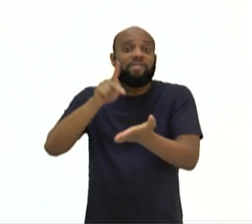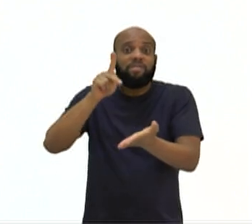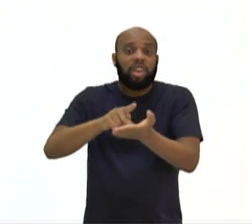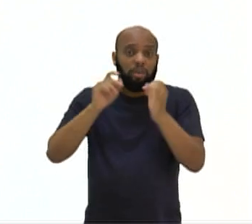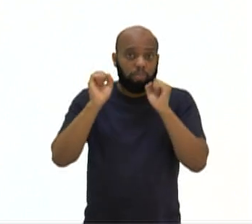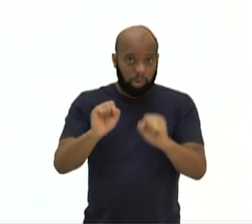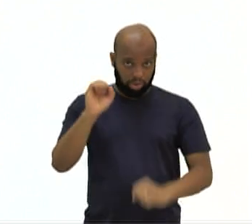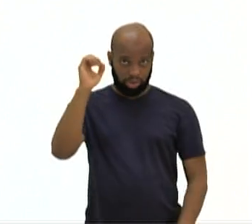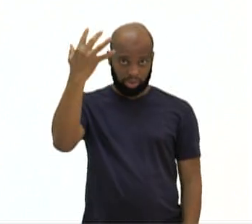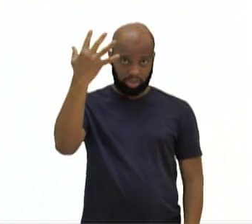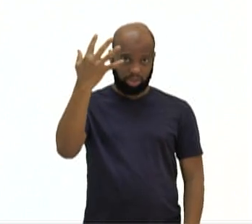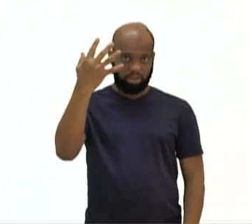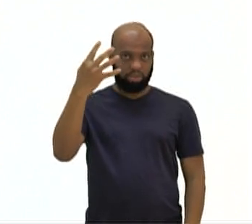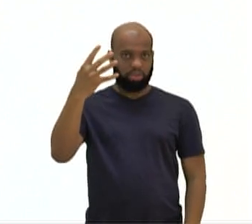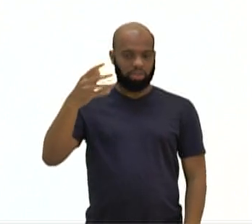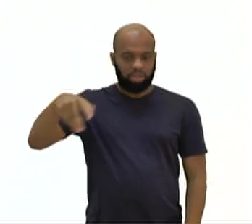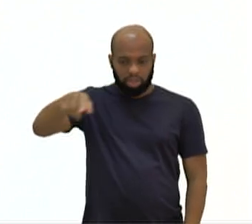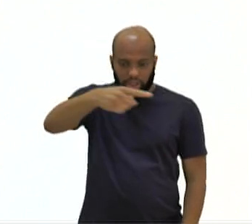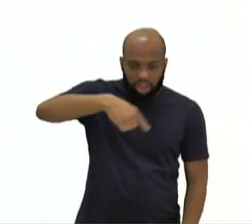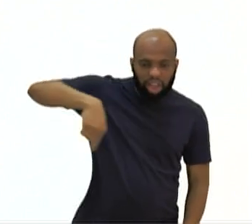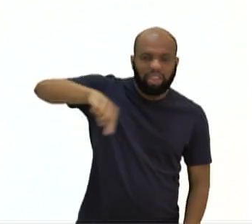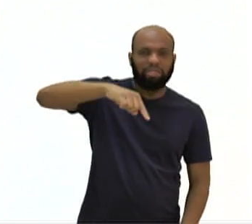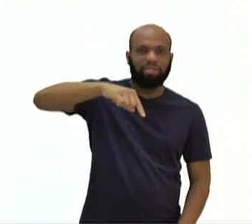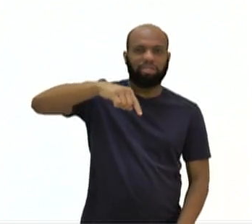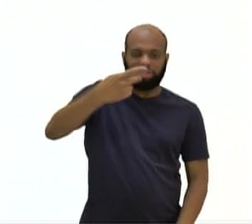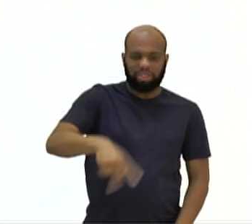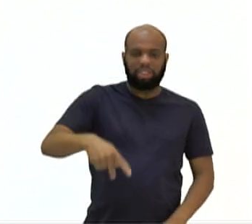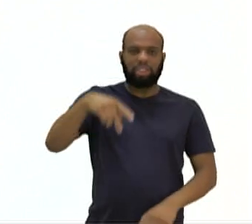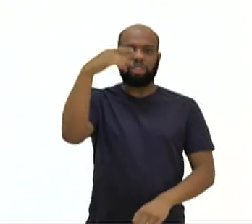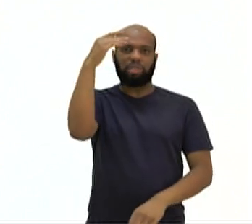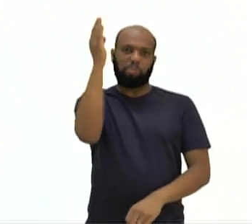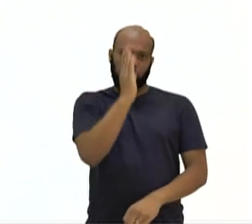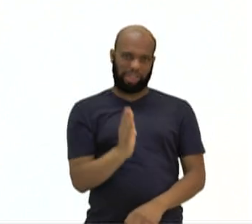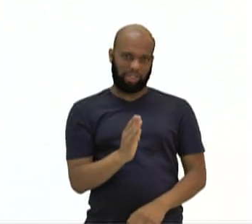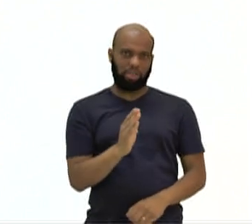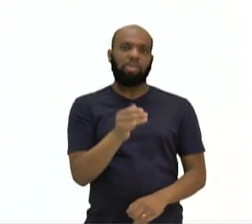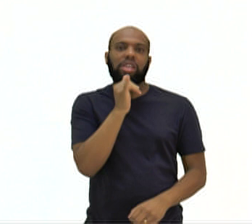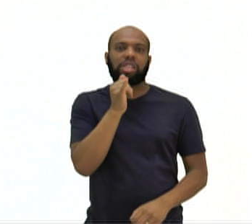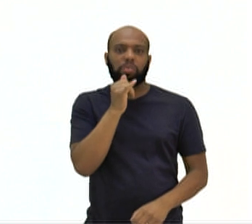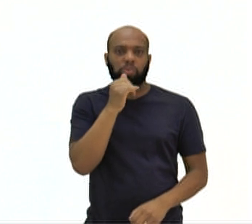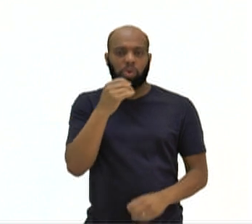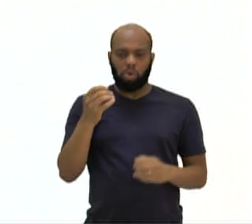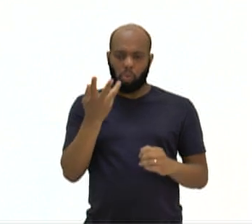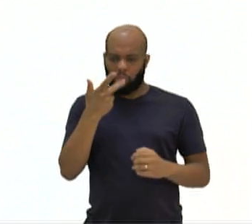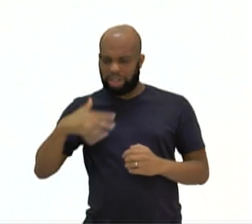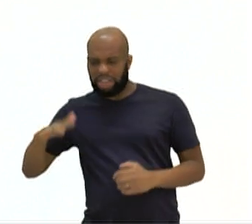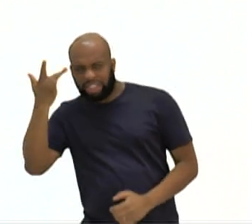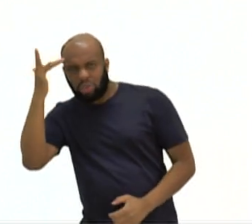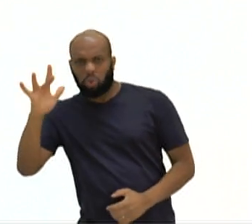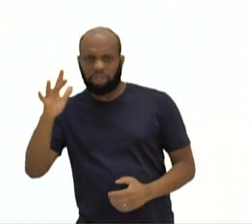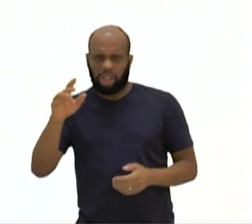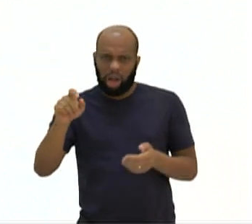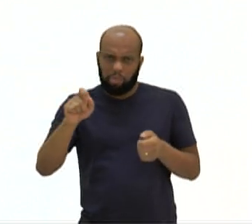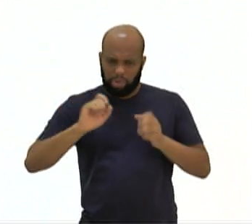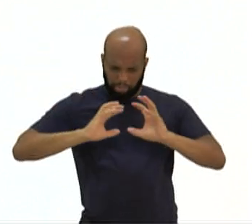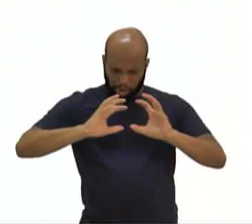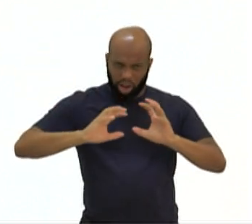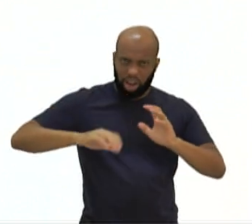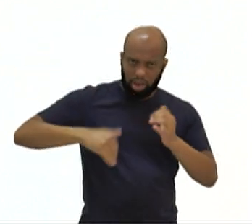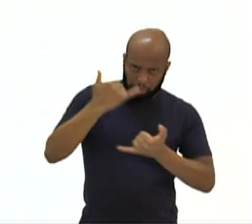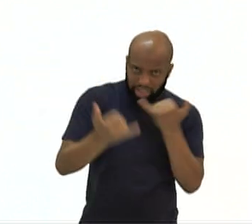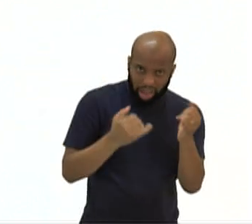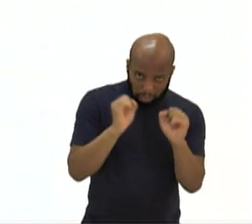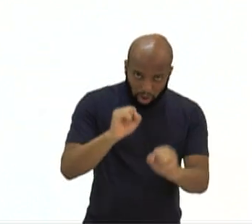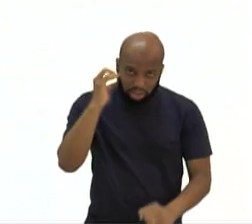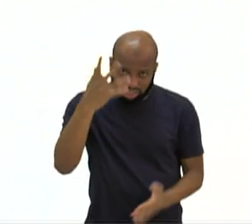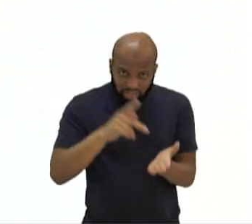né? Do nosso país, uma criança não saber como se brinca com uma bola? Pensem aí, respondam,